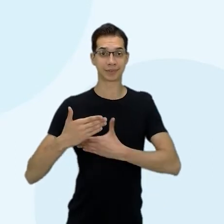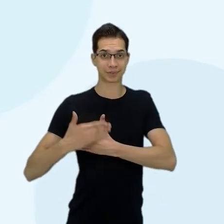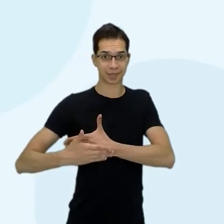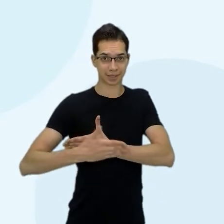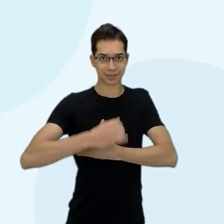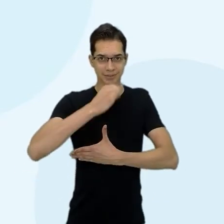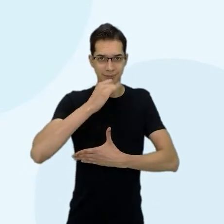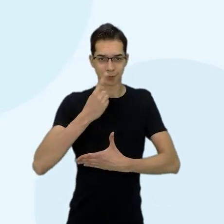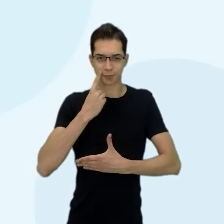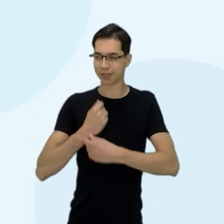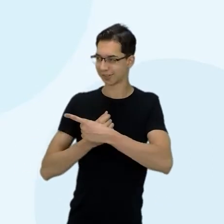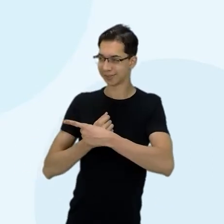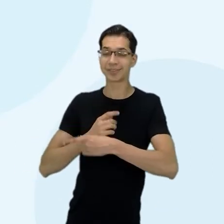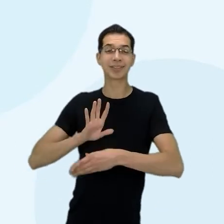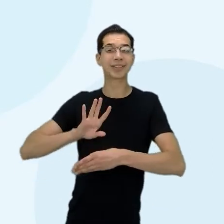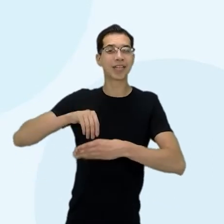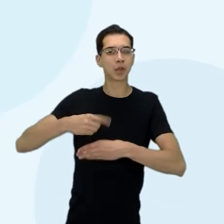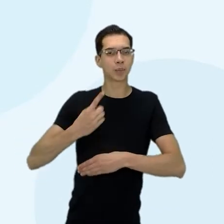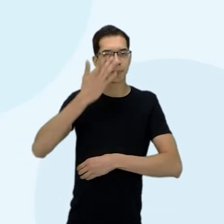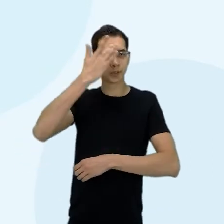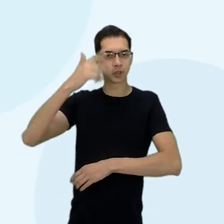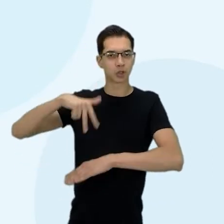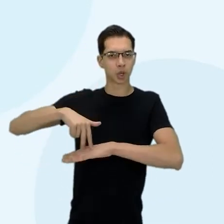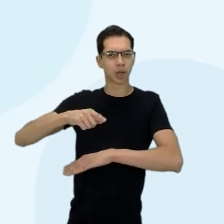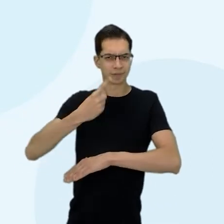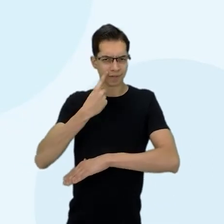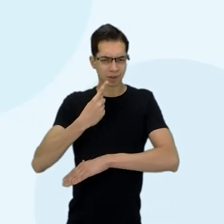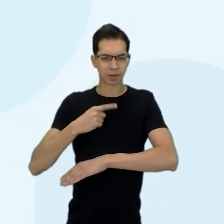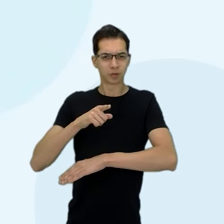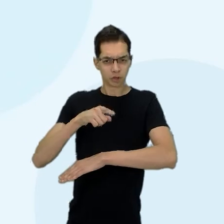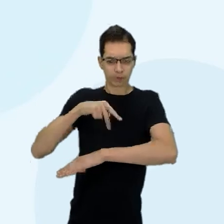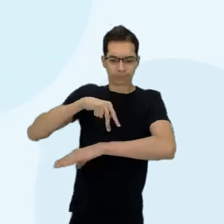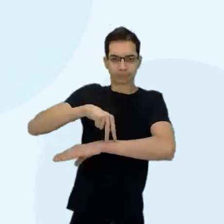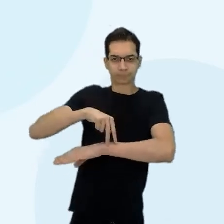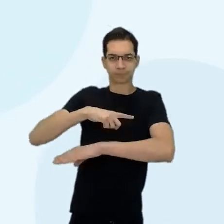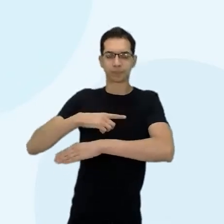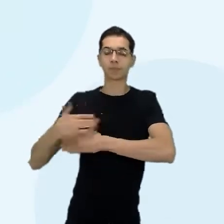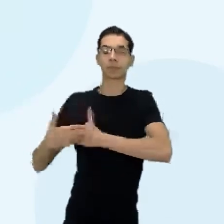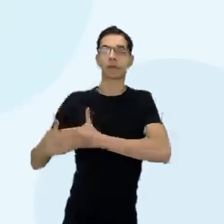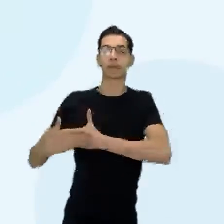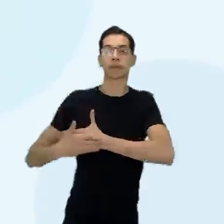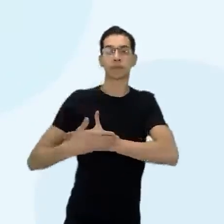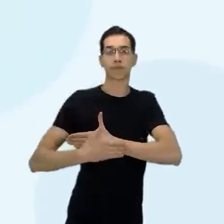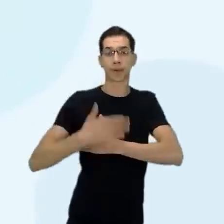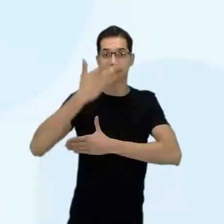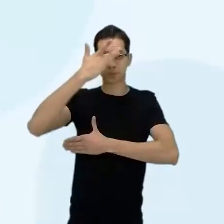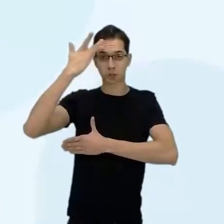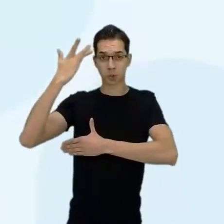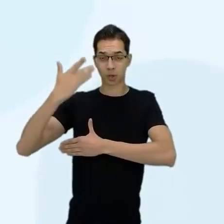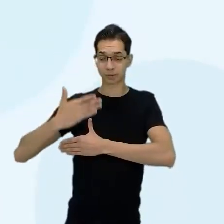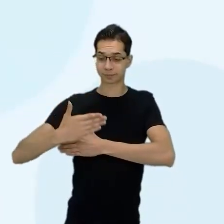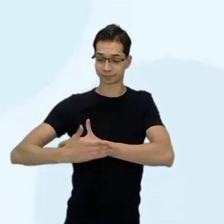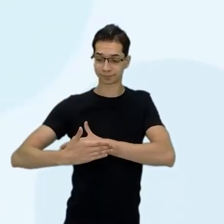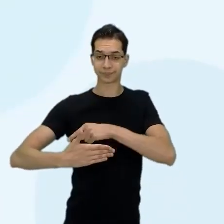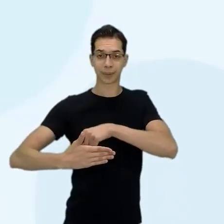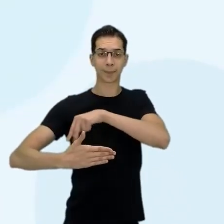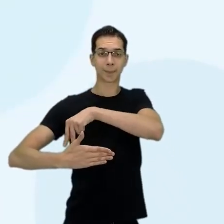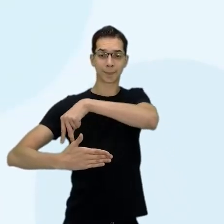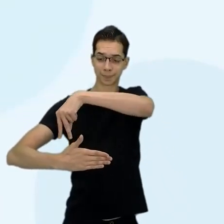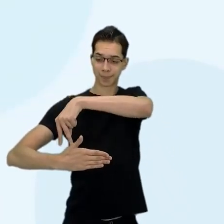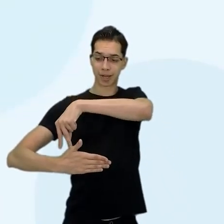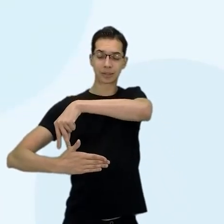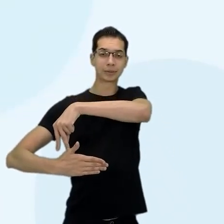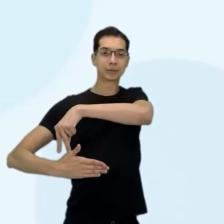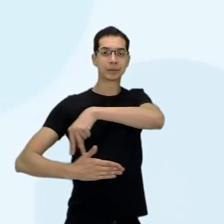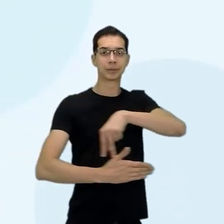eu estou vendo o trem chegar numa estação, e a pessoa está parada, a pessoa está junto com o trem, ela está com a velocidade do trem. Olha a velocidade